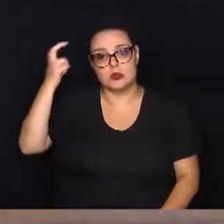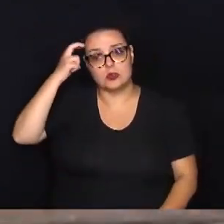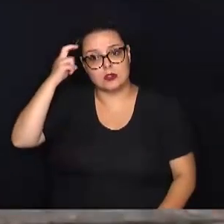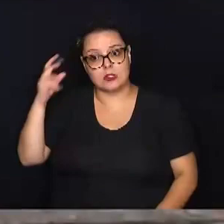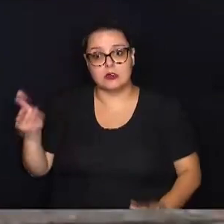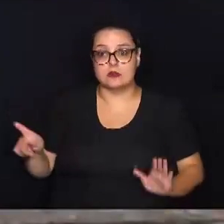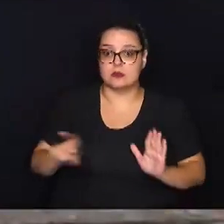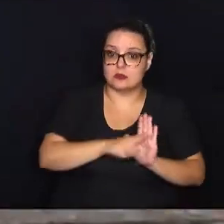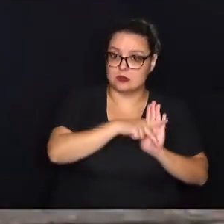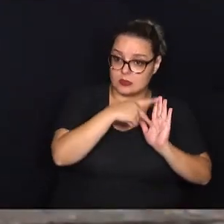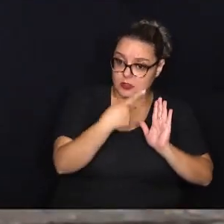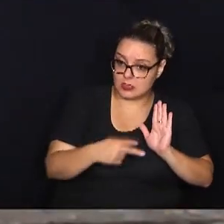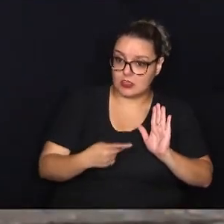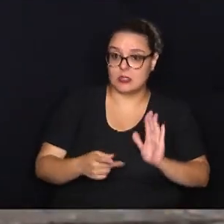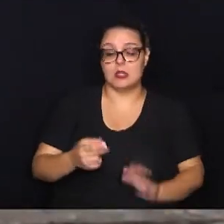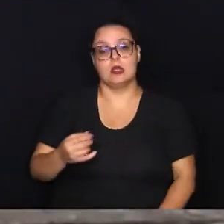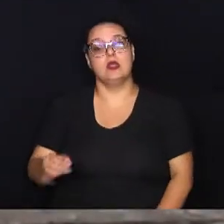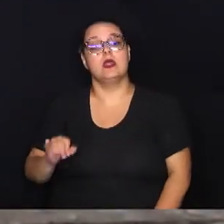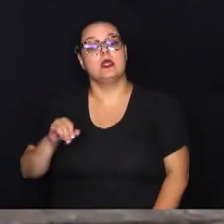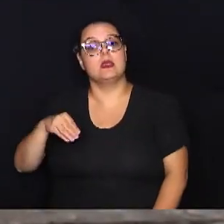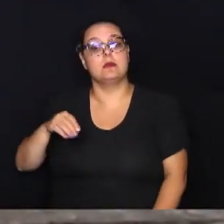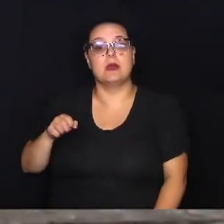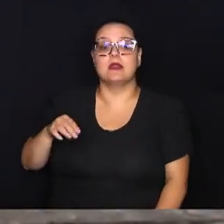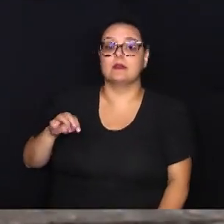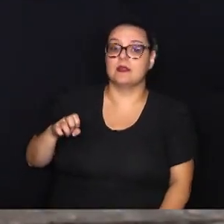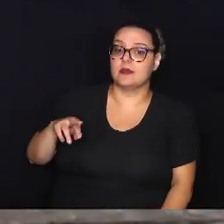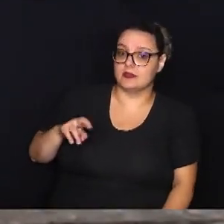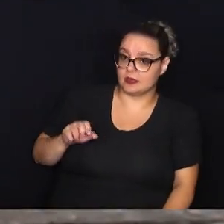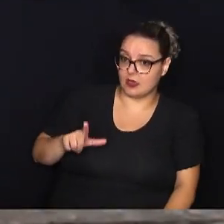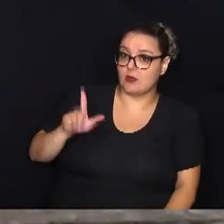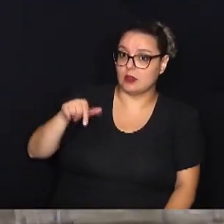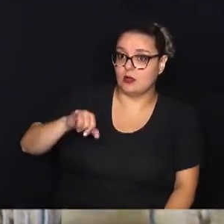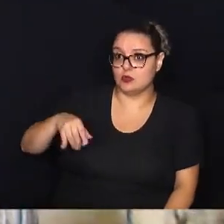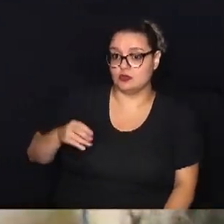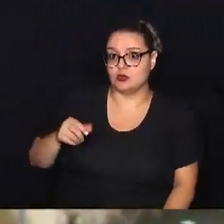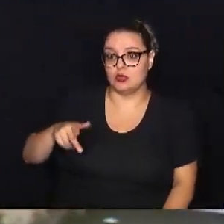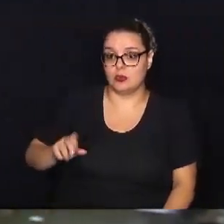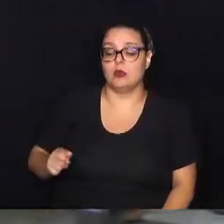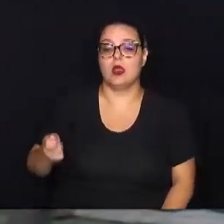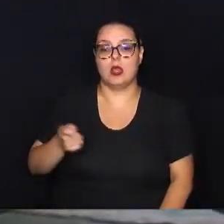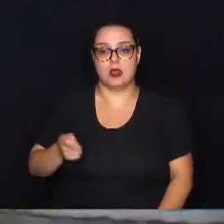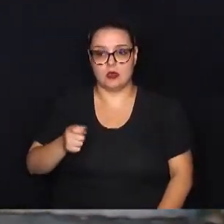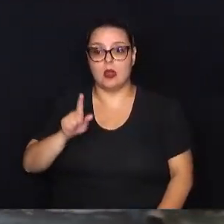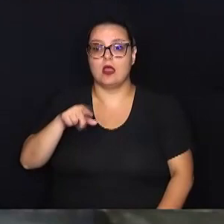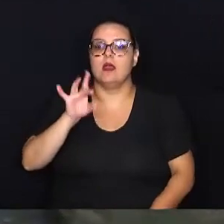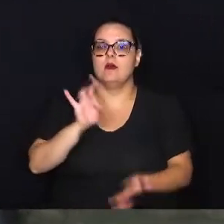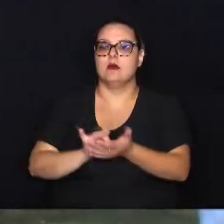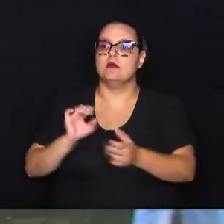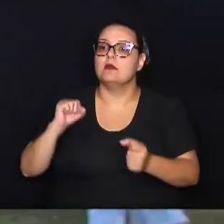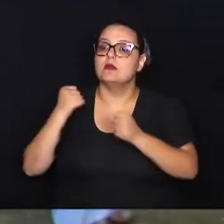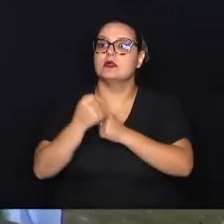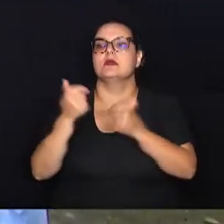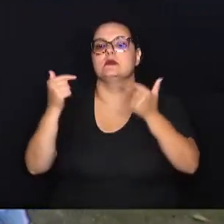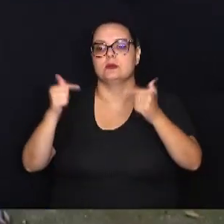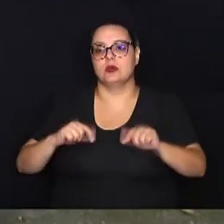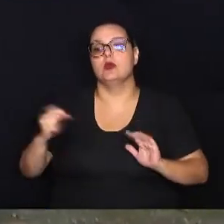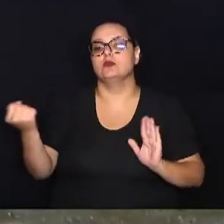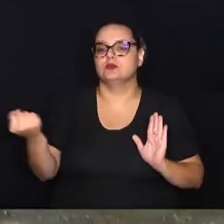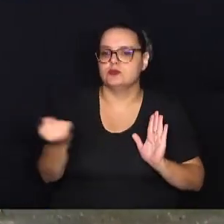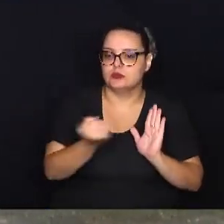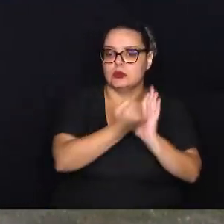patrimônio imaterial que é o jongo, a associação é a verdadeira guardiã deste espaço, um símbolo